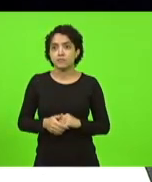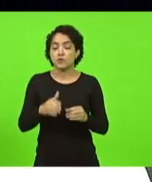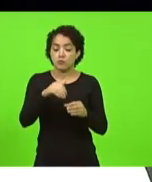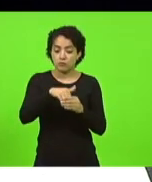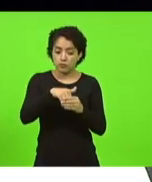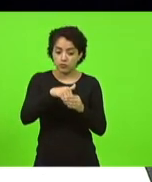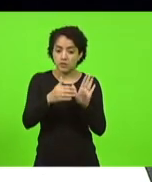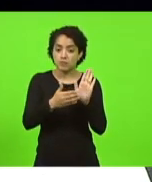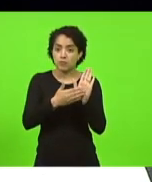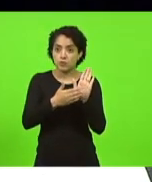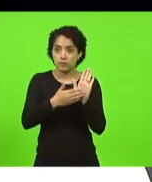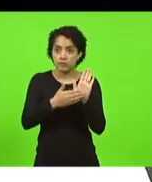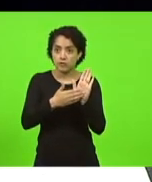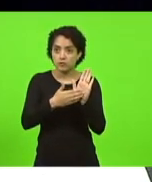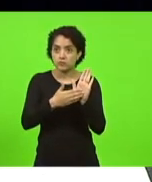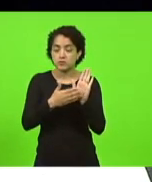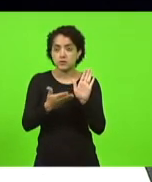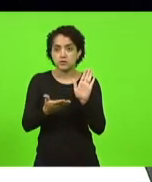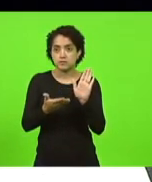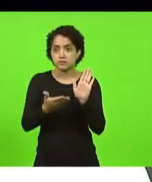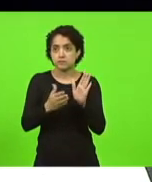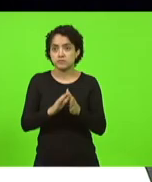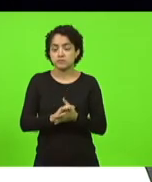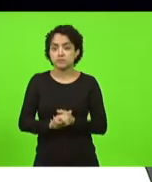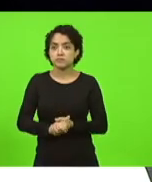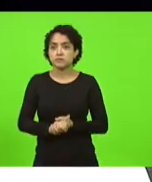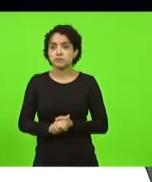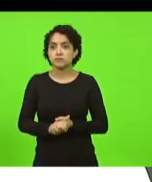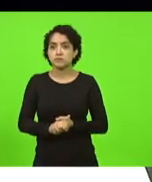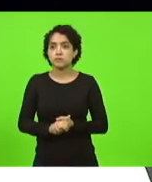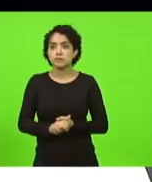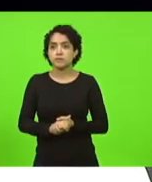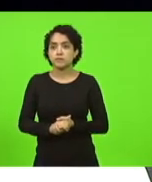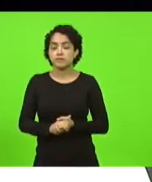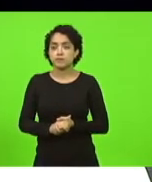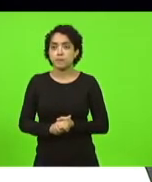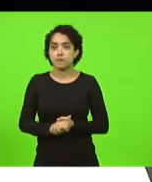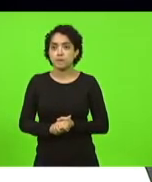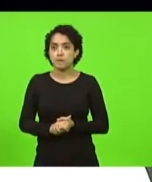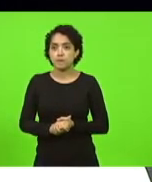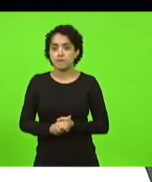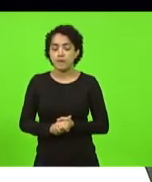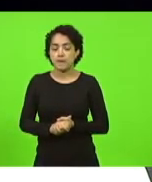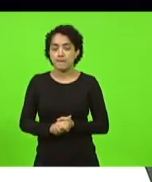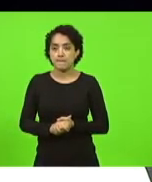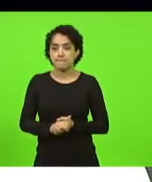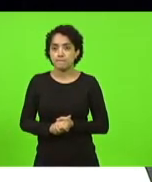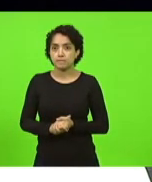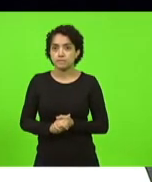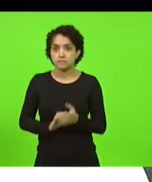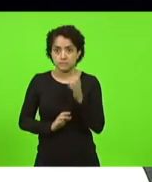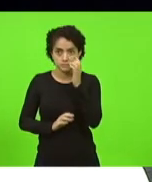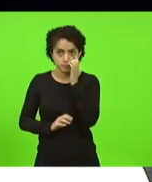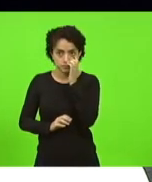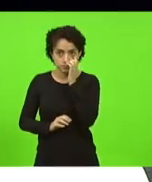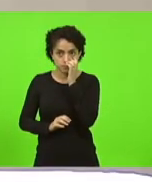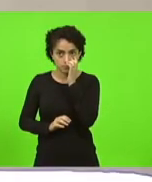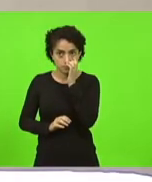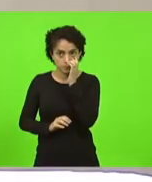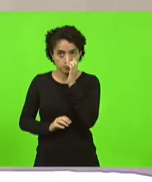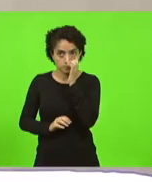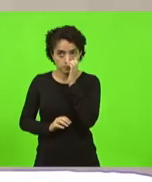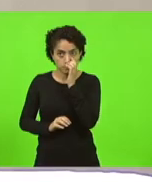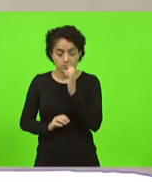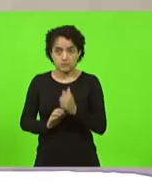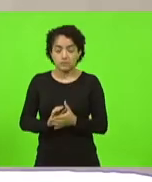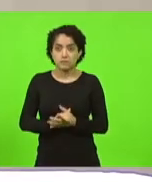disso e contra qualquer outro encaminhamento que seja dado. Obrigado. Obrigado pela consideração, deputado